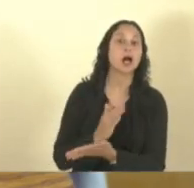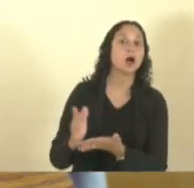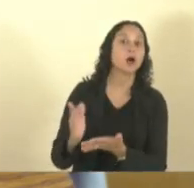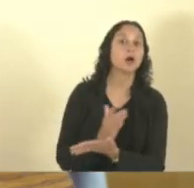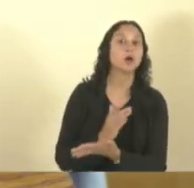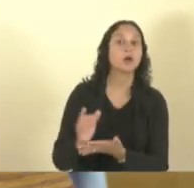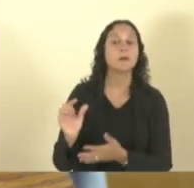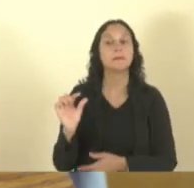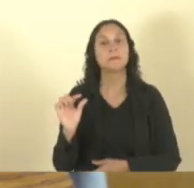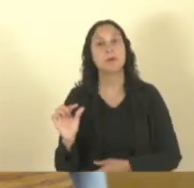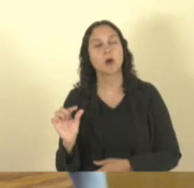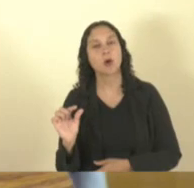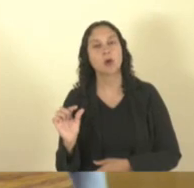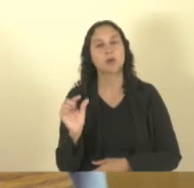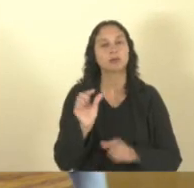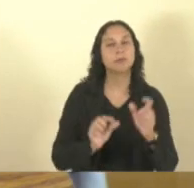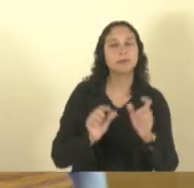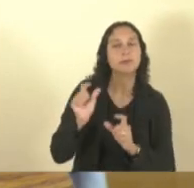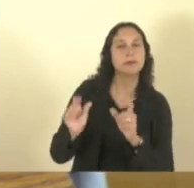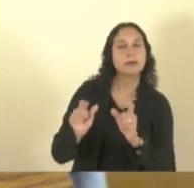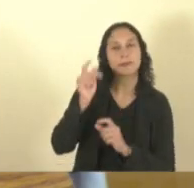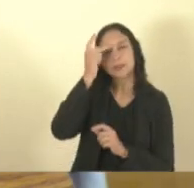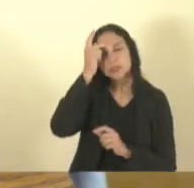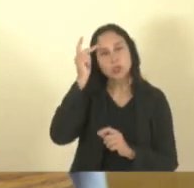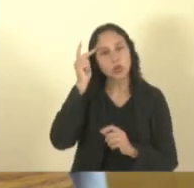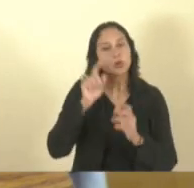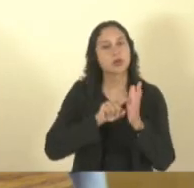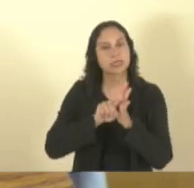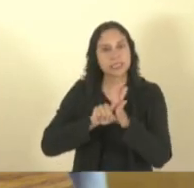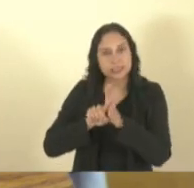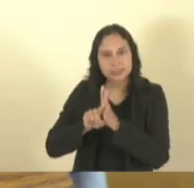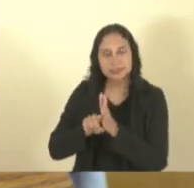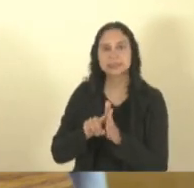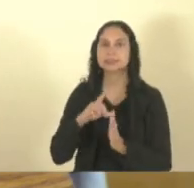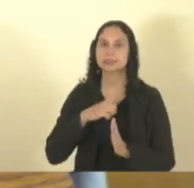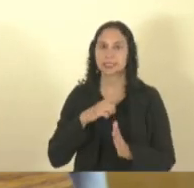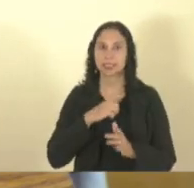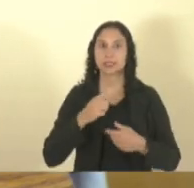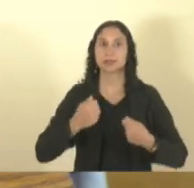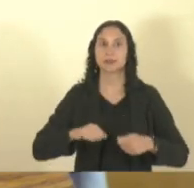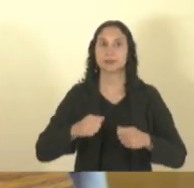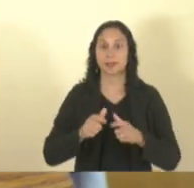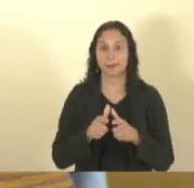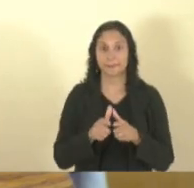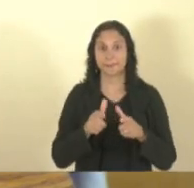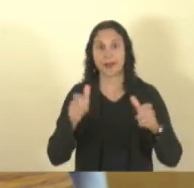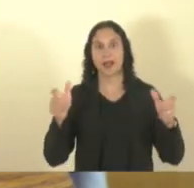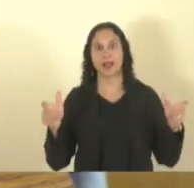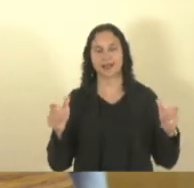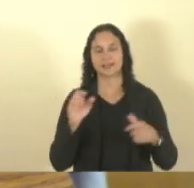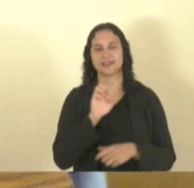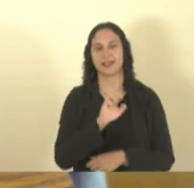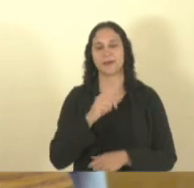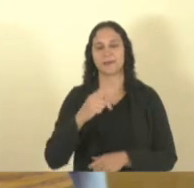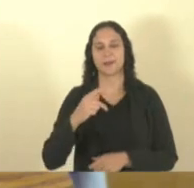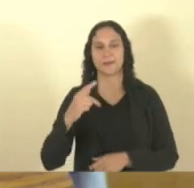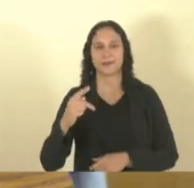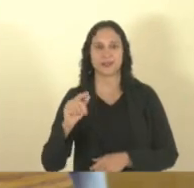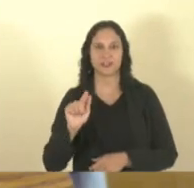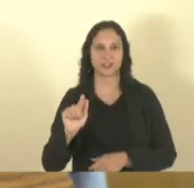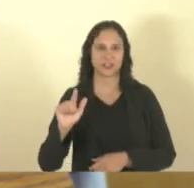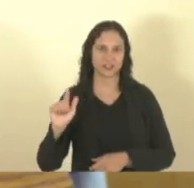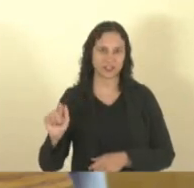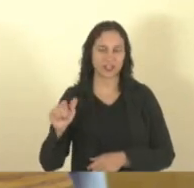começar fazendo esse registro, porque nós podemos ter mais gente da carreira de EPPGG localizada na